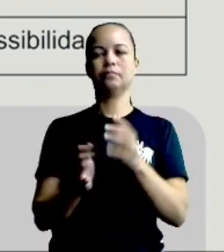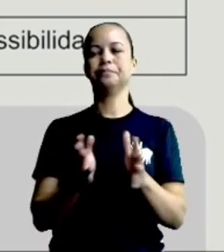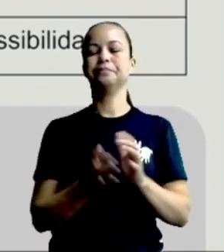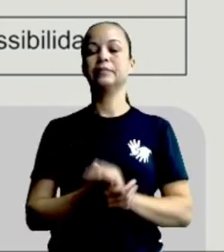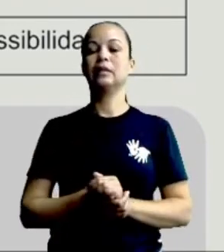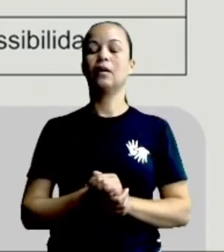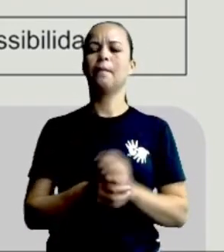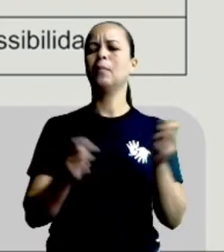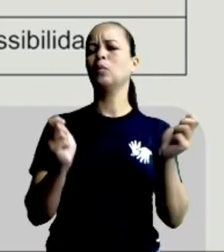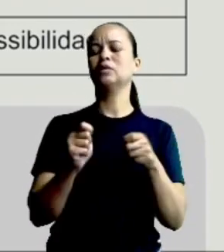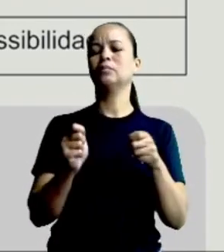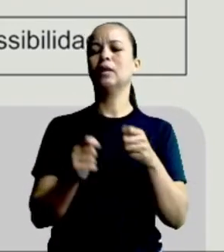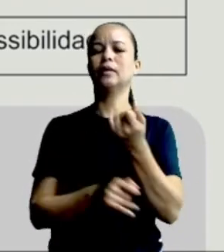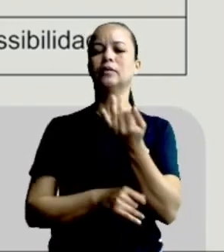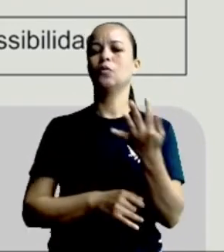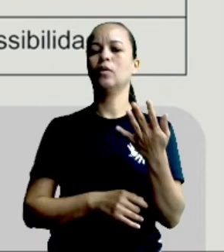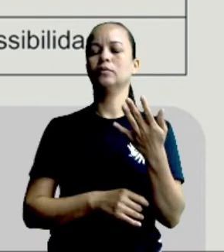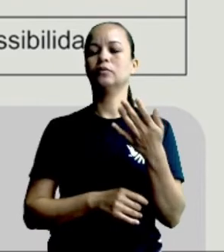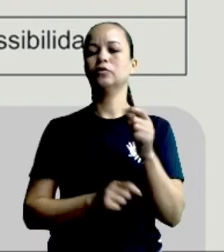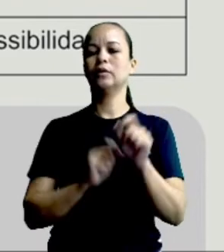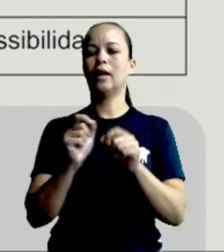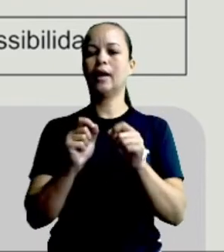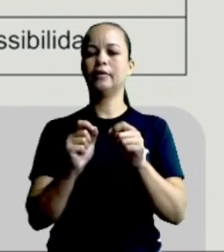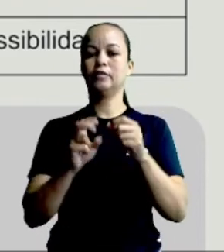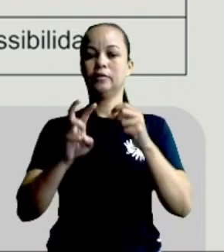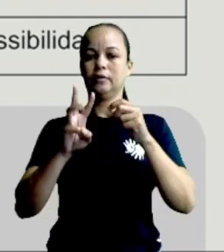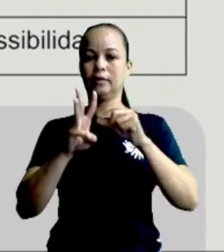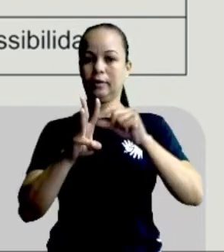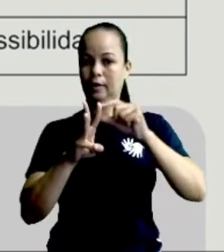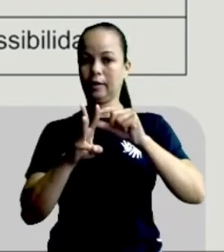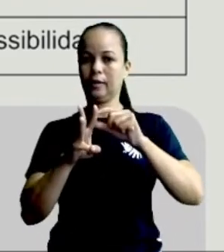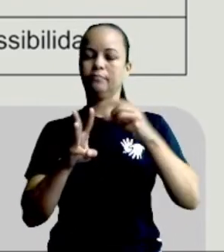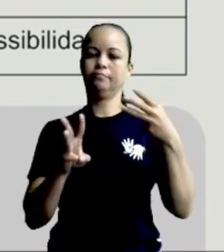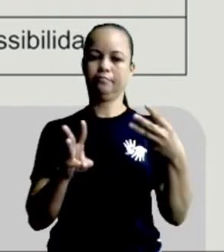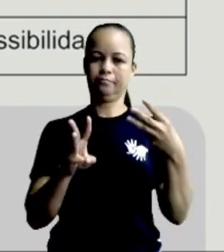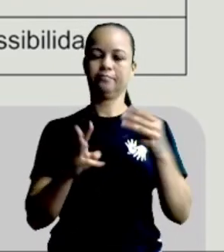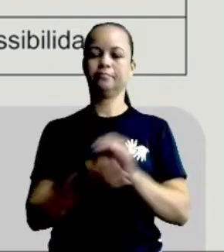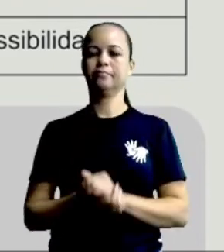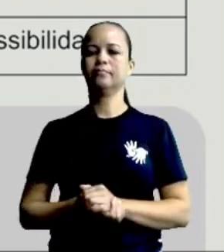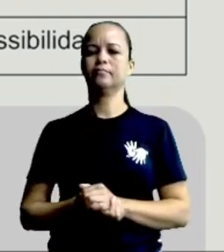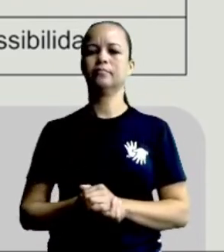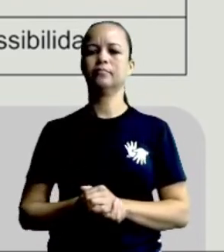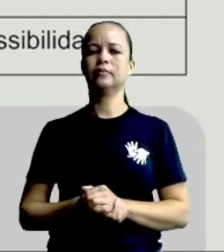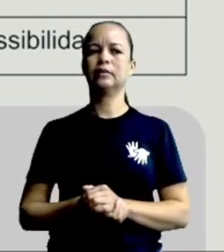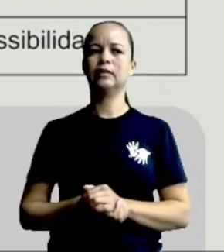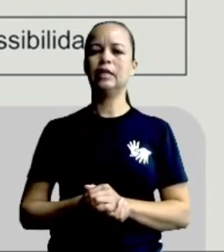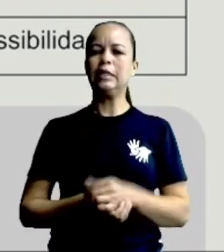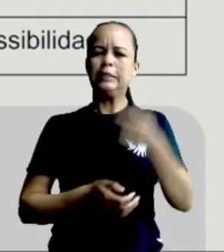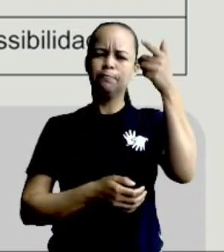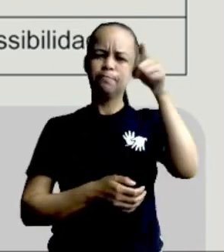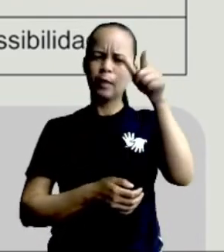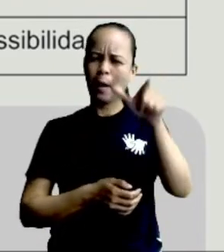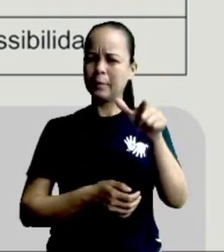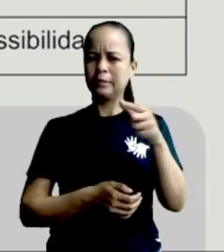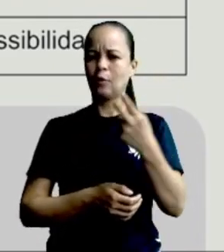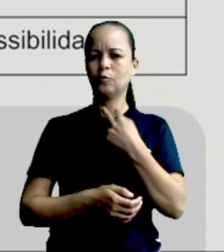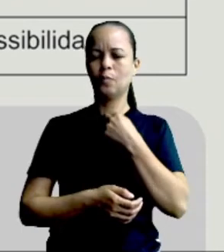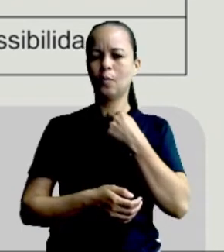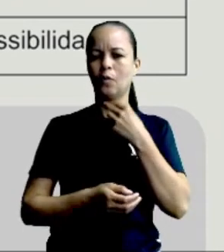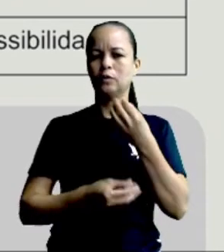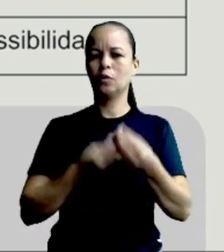tenho quantas possibilidades aí nas centenas? Só 3. Se é sem repetição, quantos